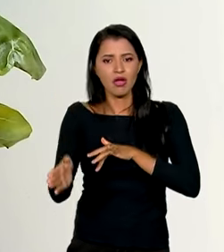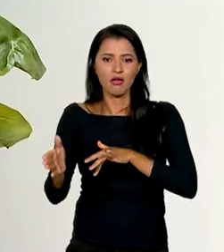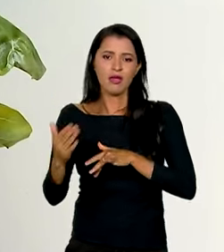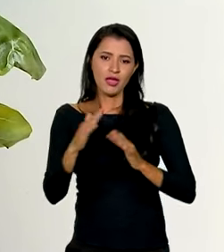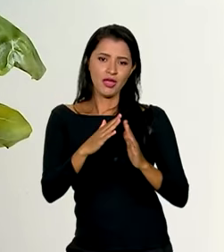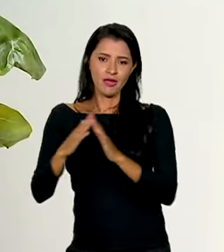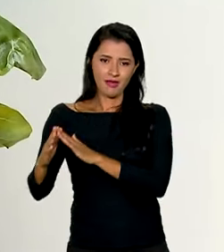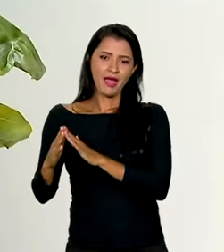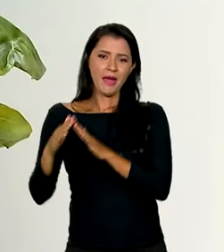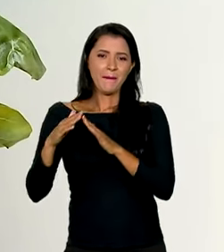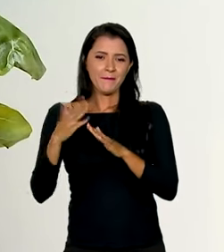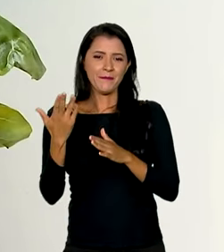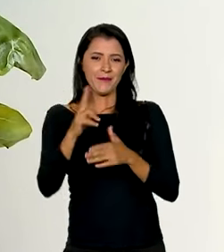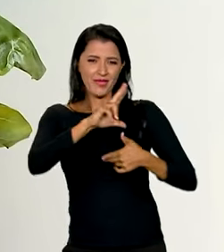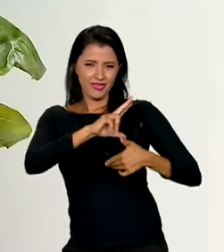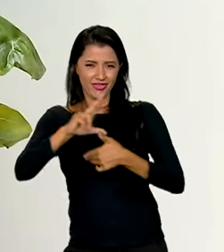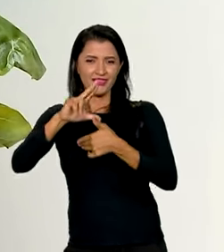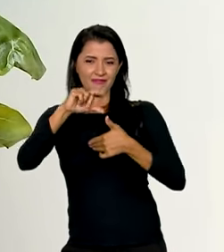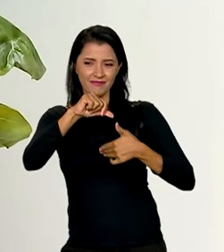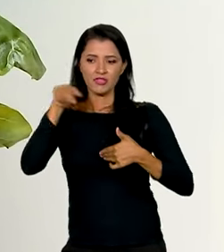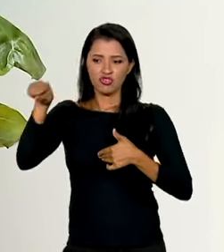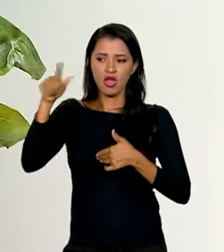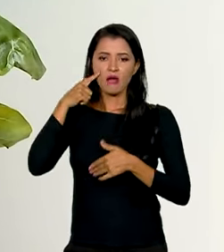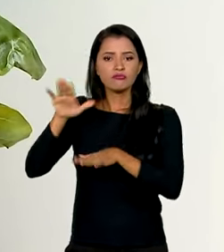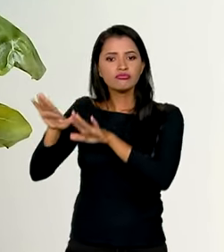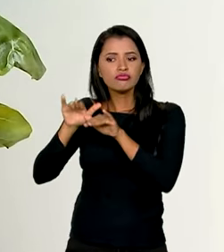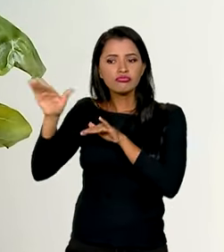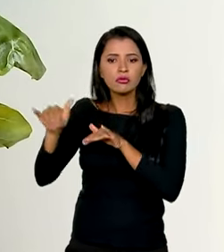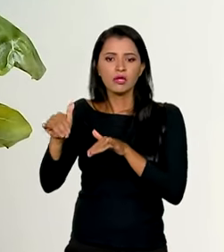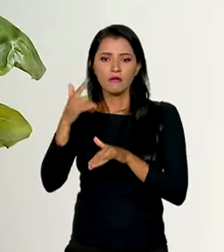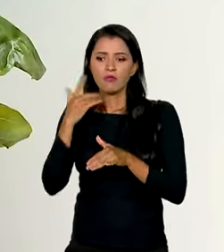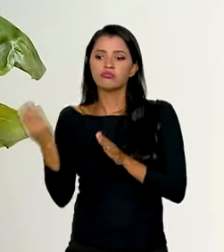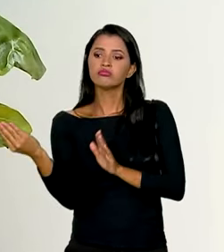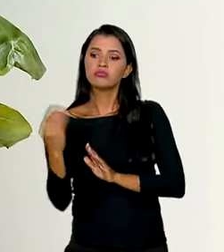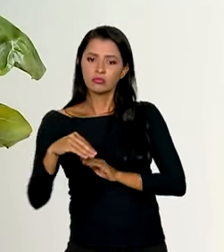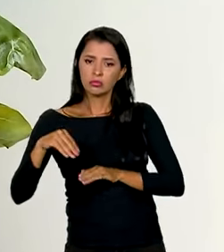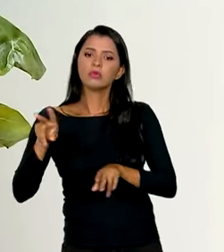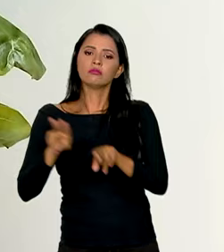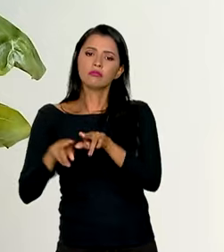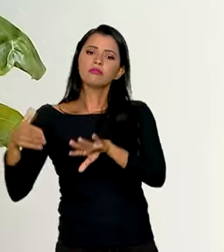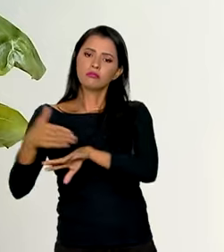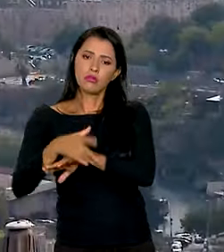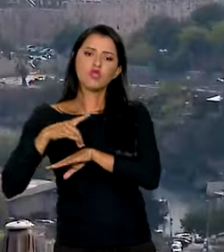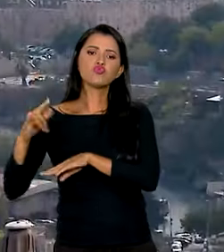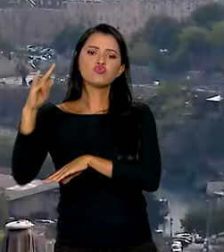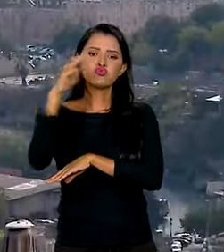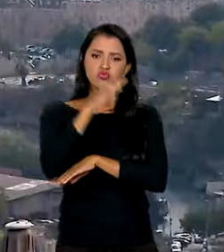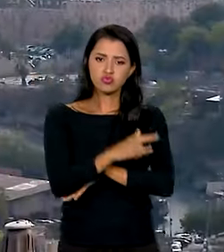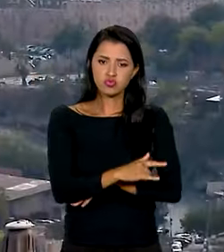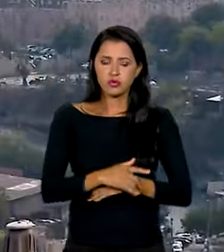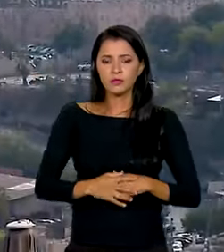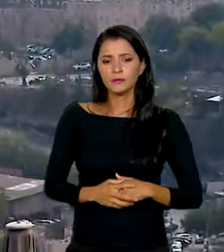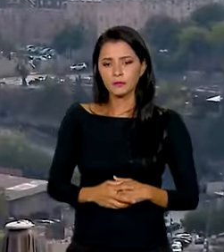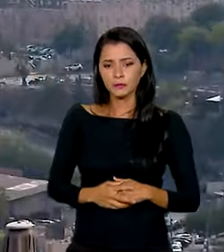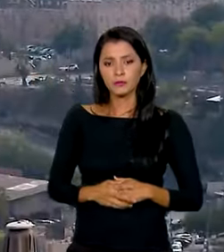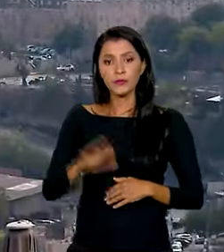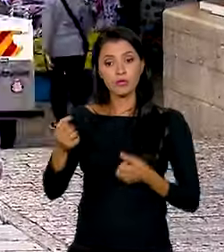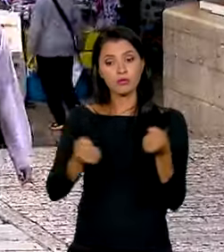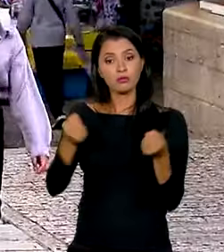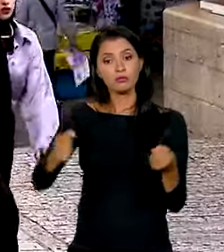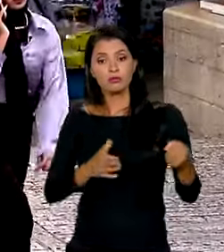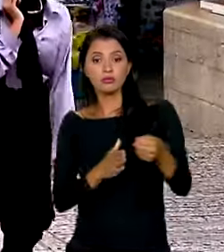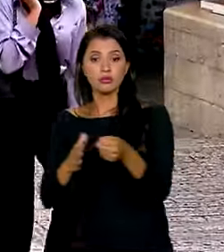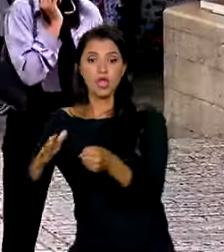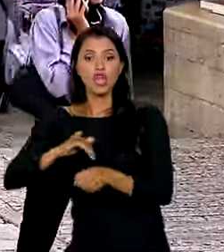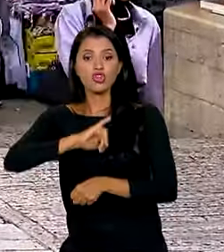companheiros latino-americanos e nós vamos colocar os latino-americanos nesses voos. Pegamos a estrada para Jerusalém